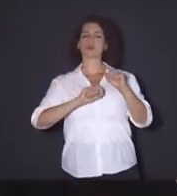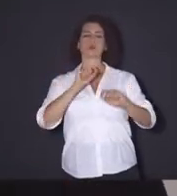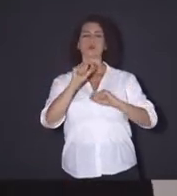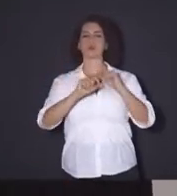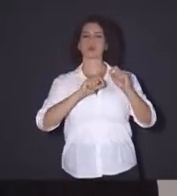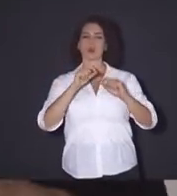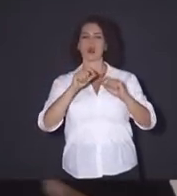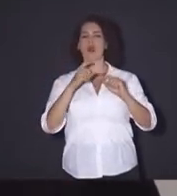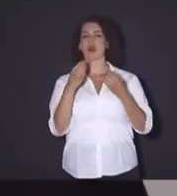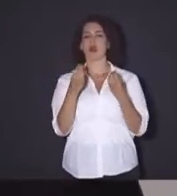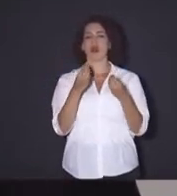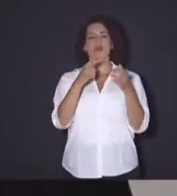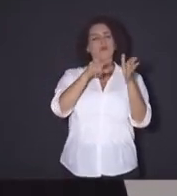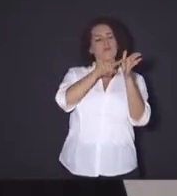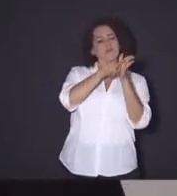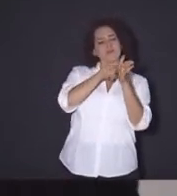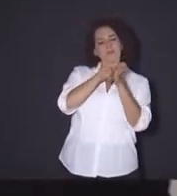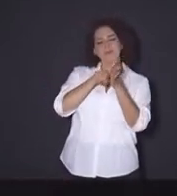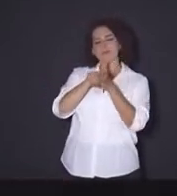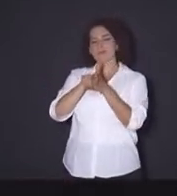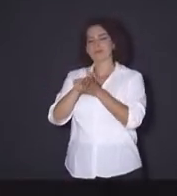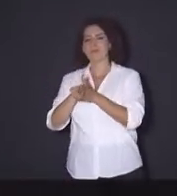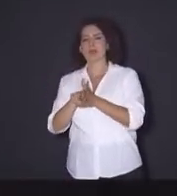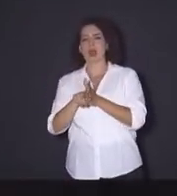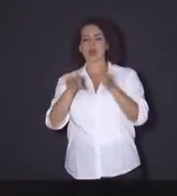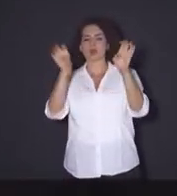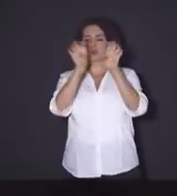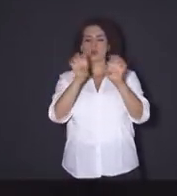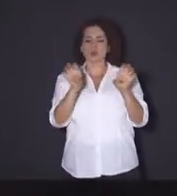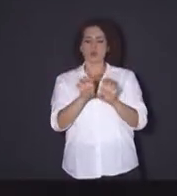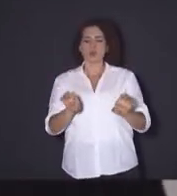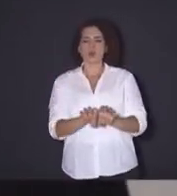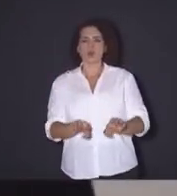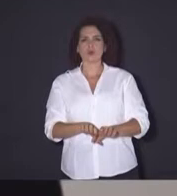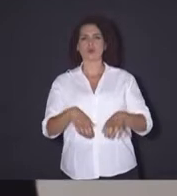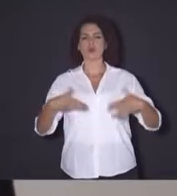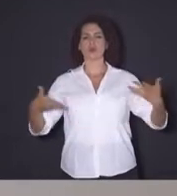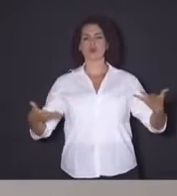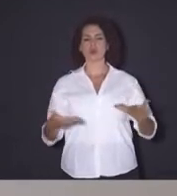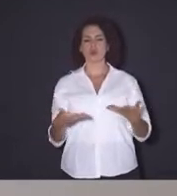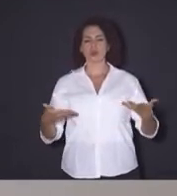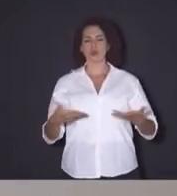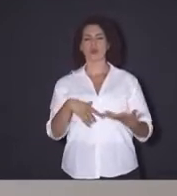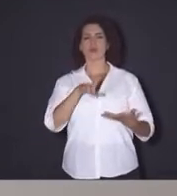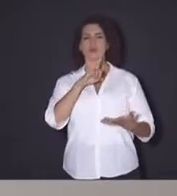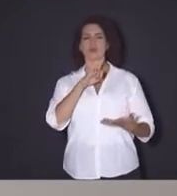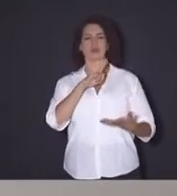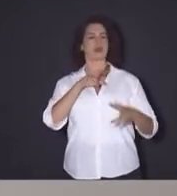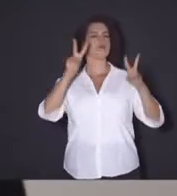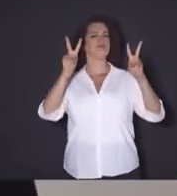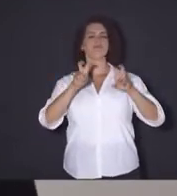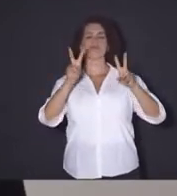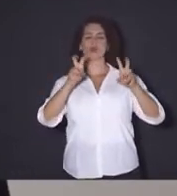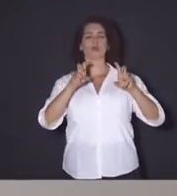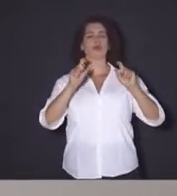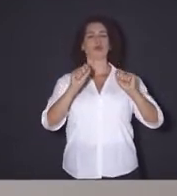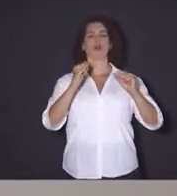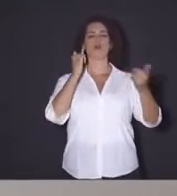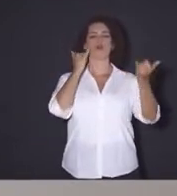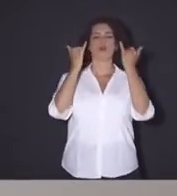esse mapeamento, essa estrutura rizomática que nós temos hoje, no que diz respeito à condição da informação